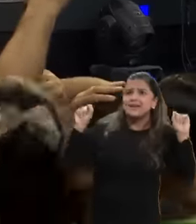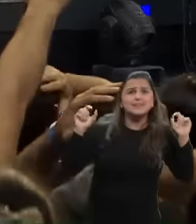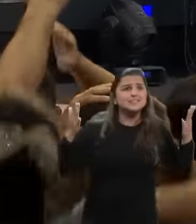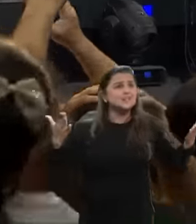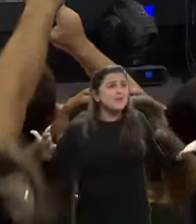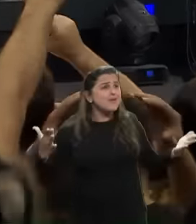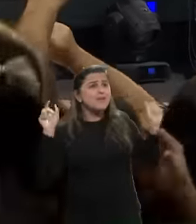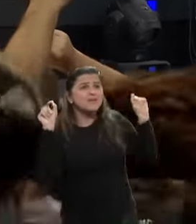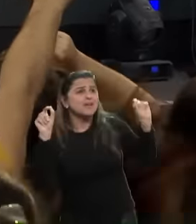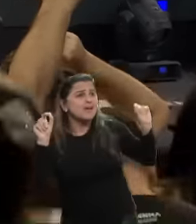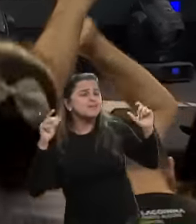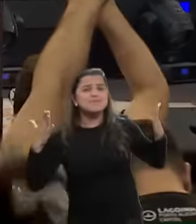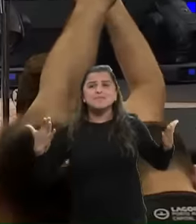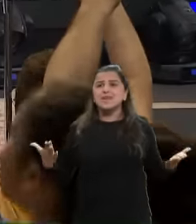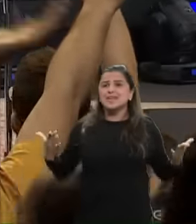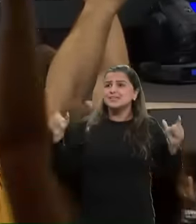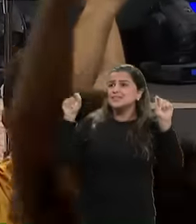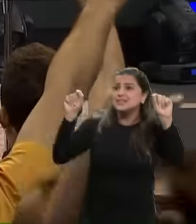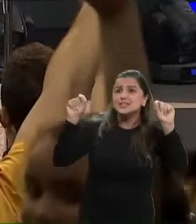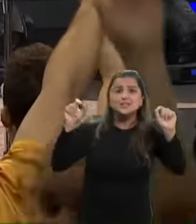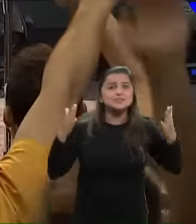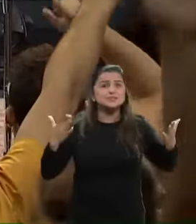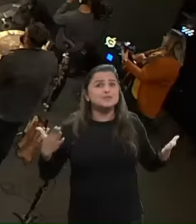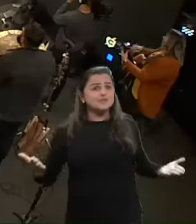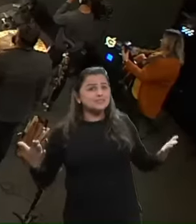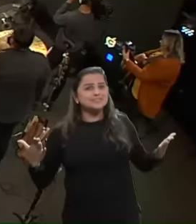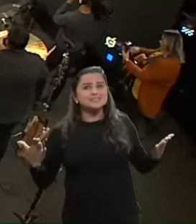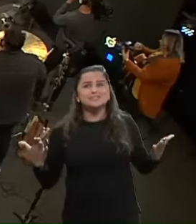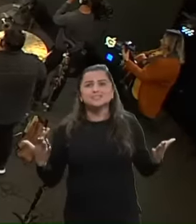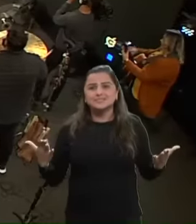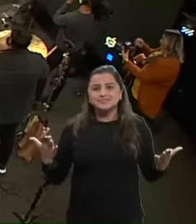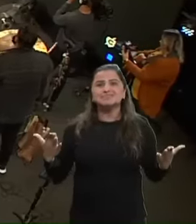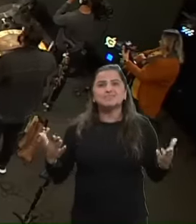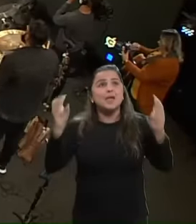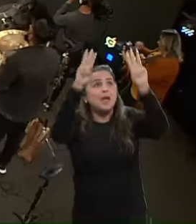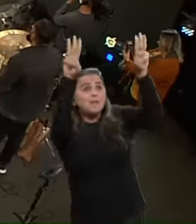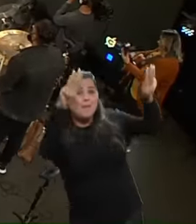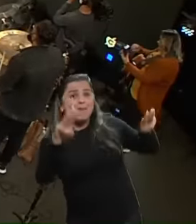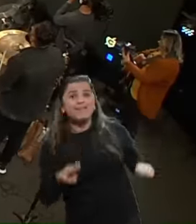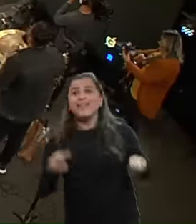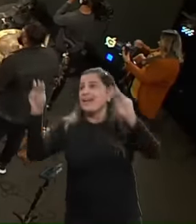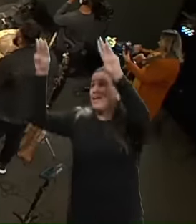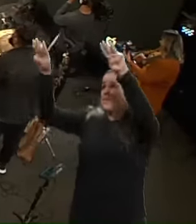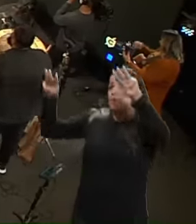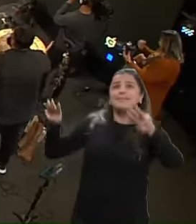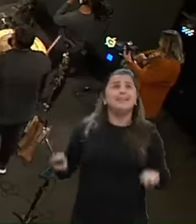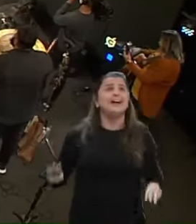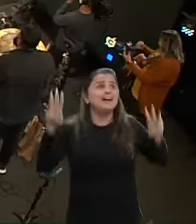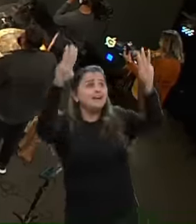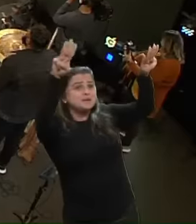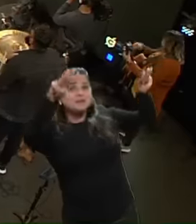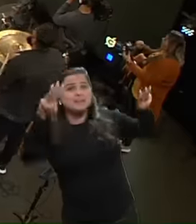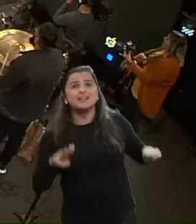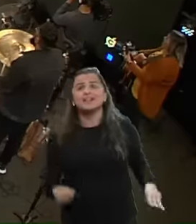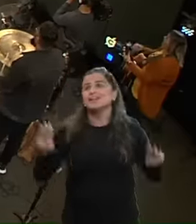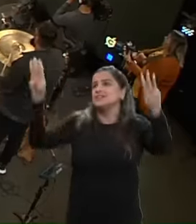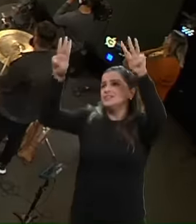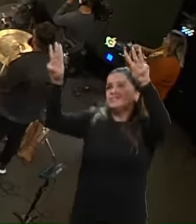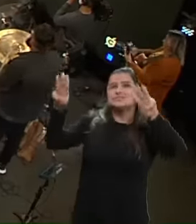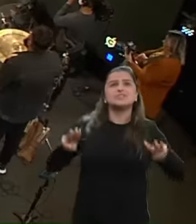é isso? Que é isso? Maná, maná, maná.